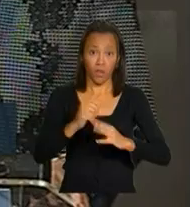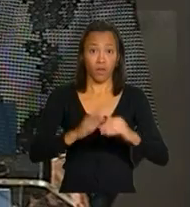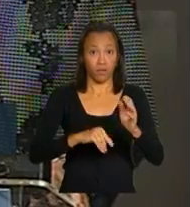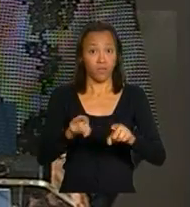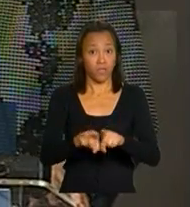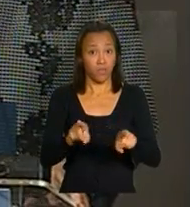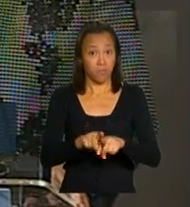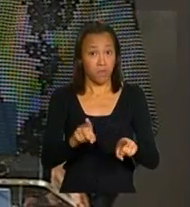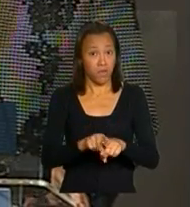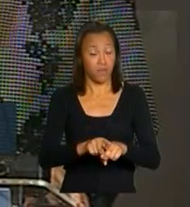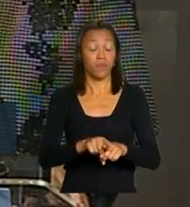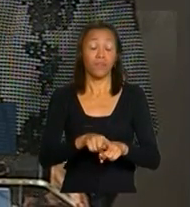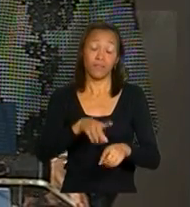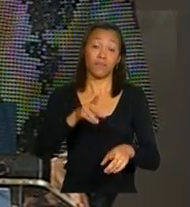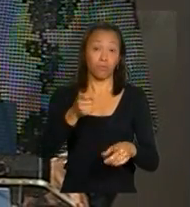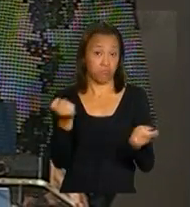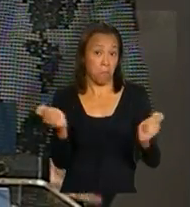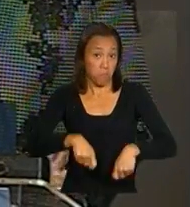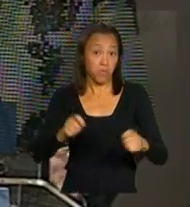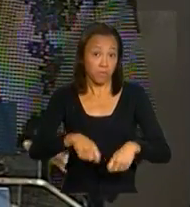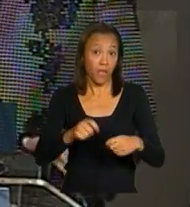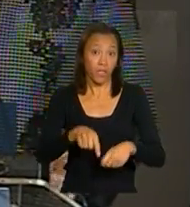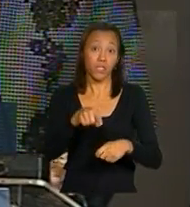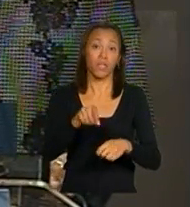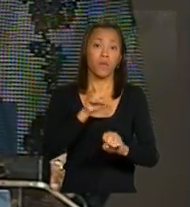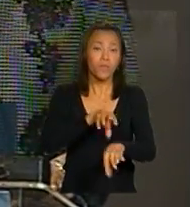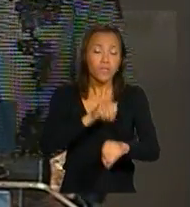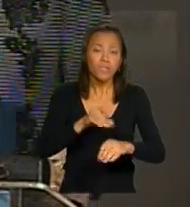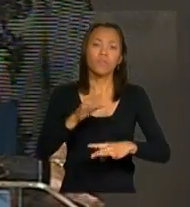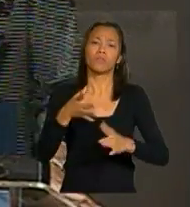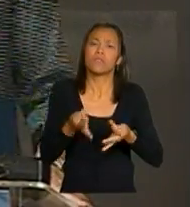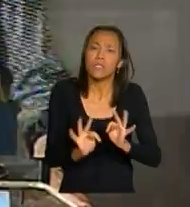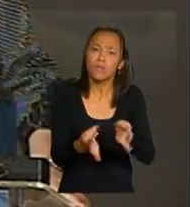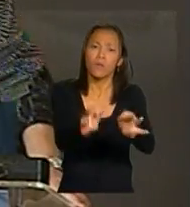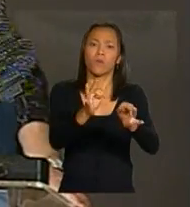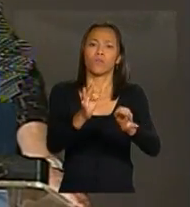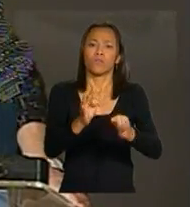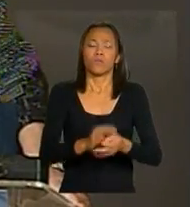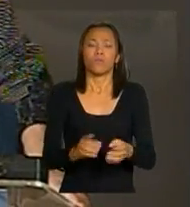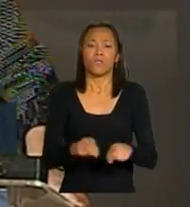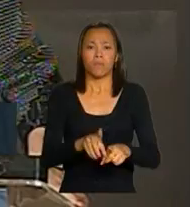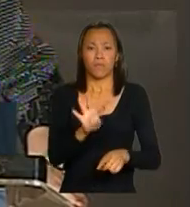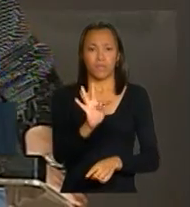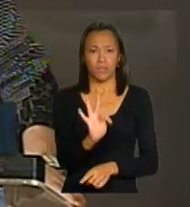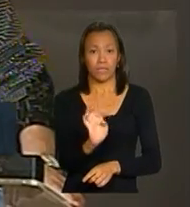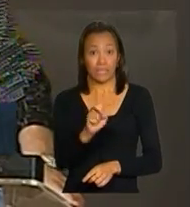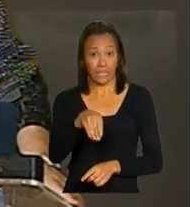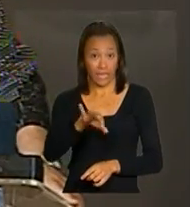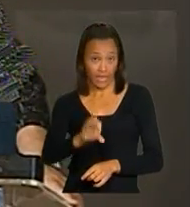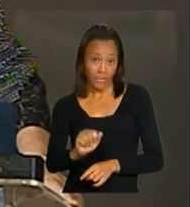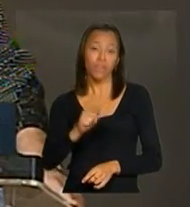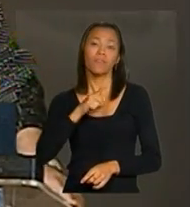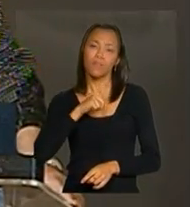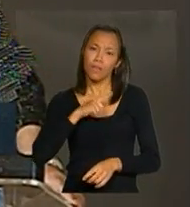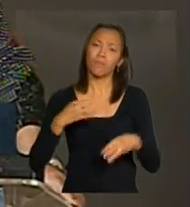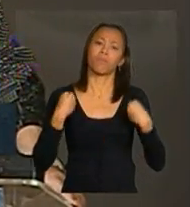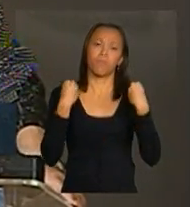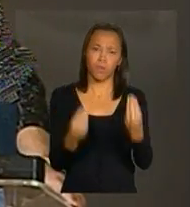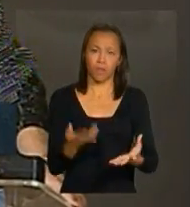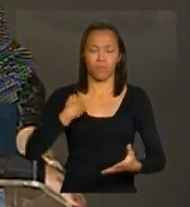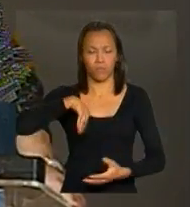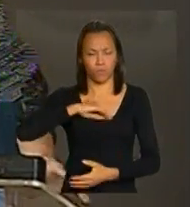capacidade que a educação profissional, tecnológica e técnica tem para o nosso